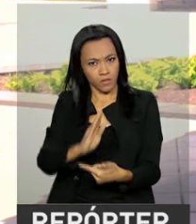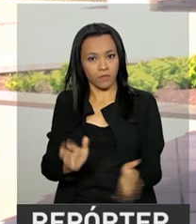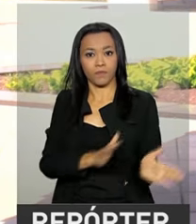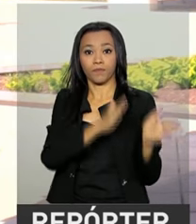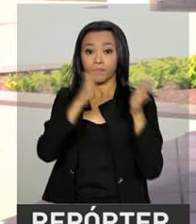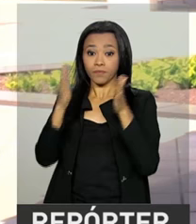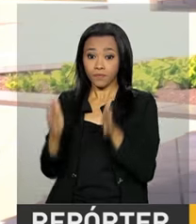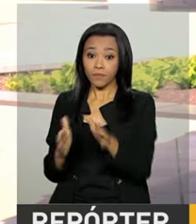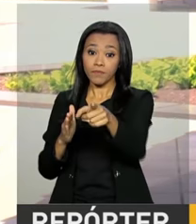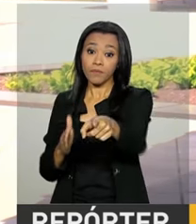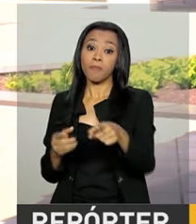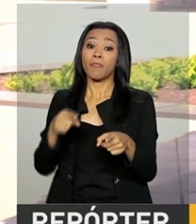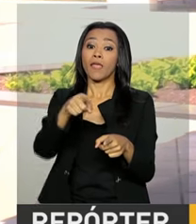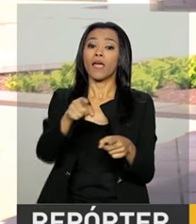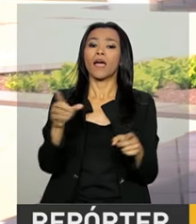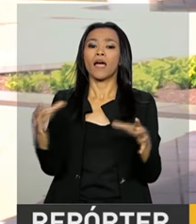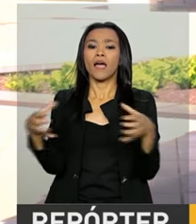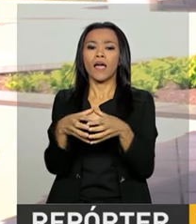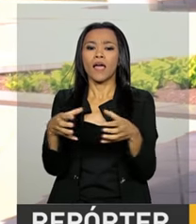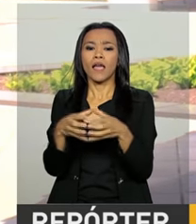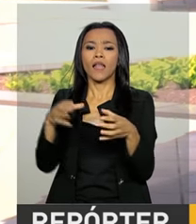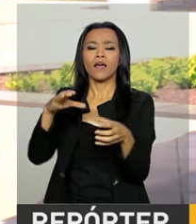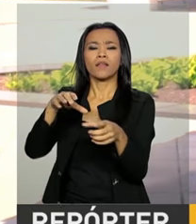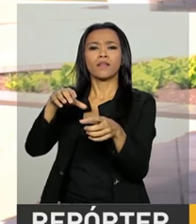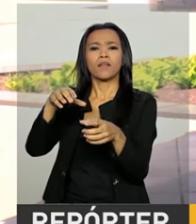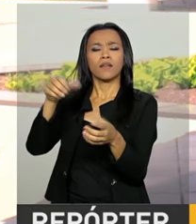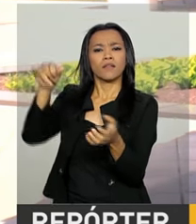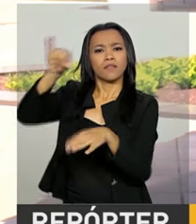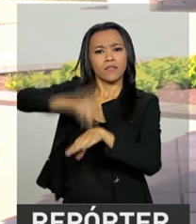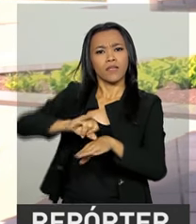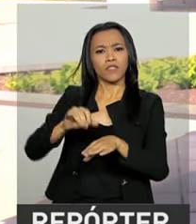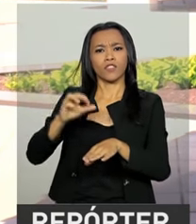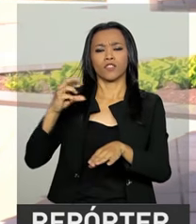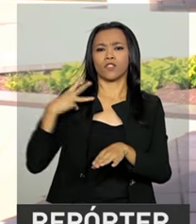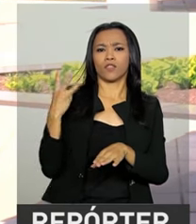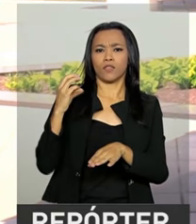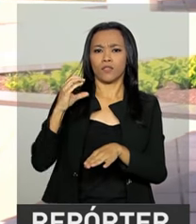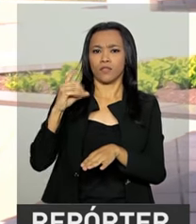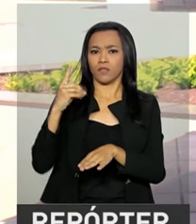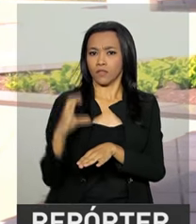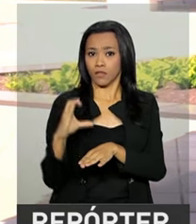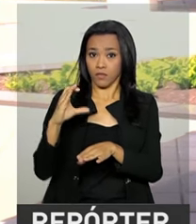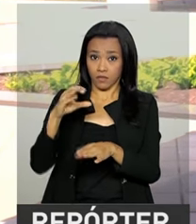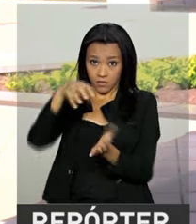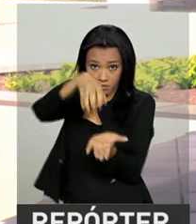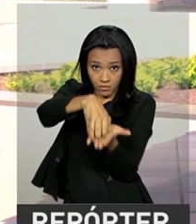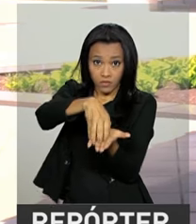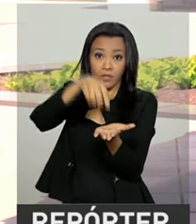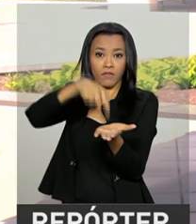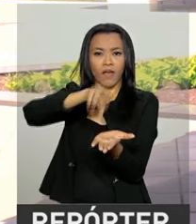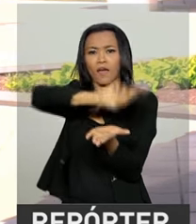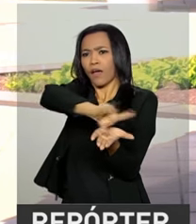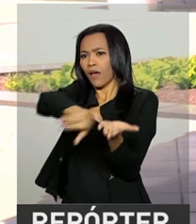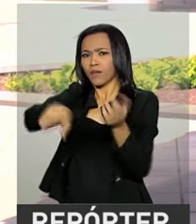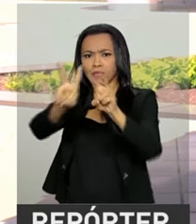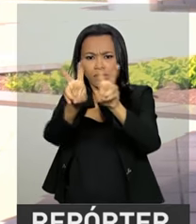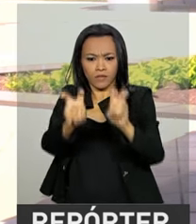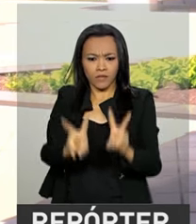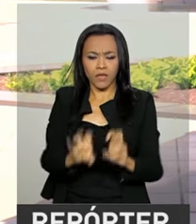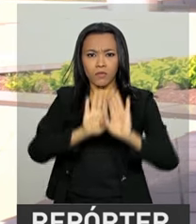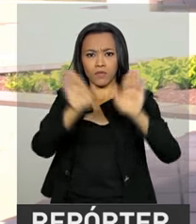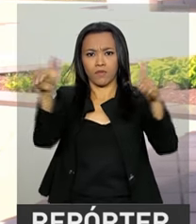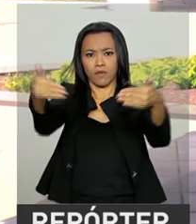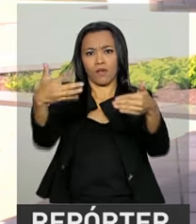de saúde tem sede em mostra então promove a cooperação entre os países do continente em diversos temas relacionados à saúde